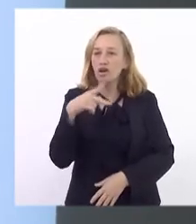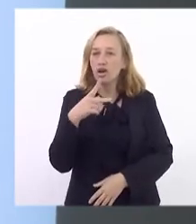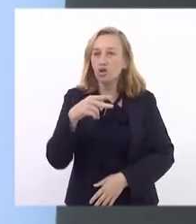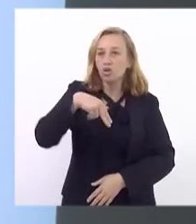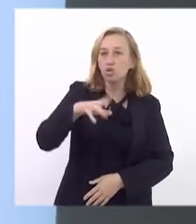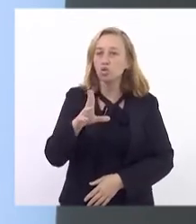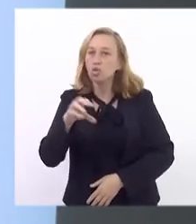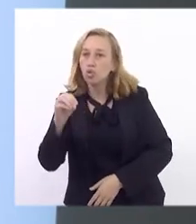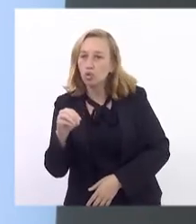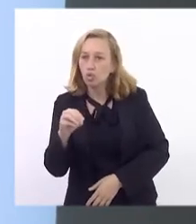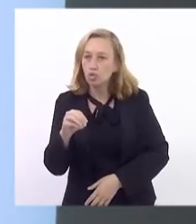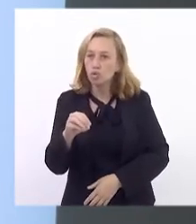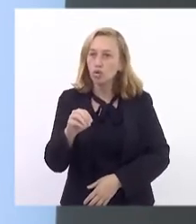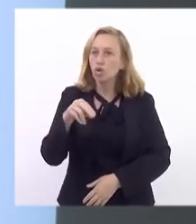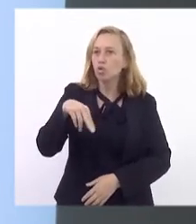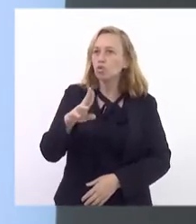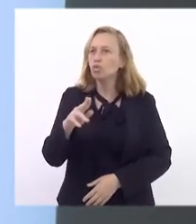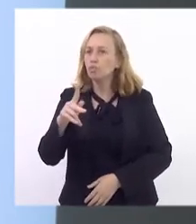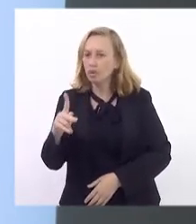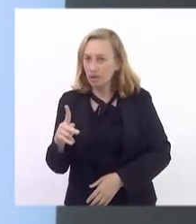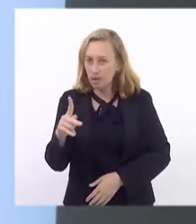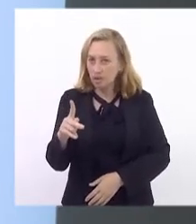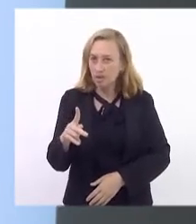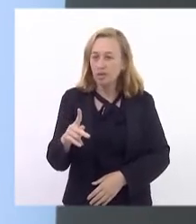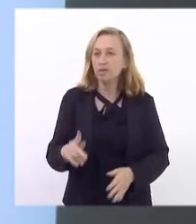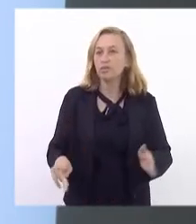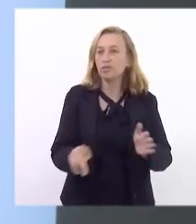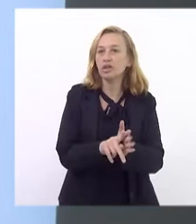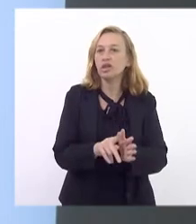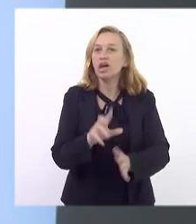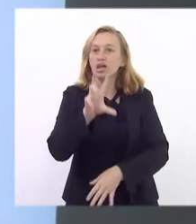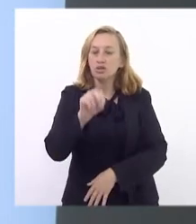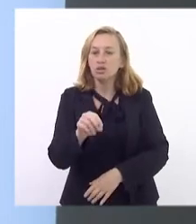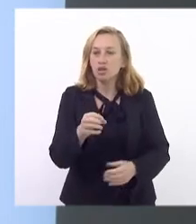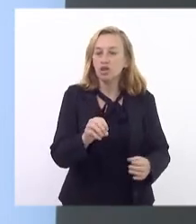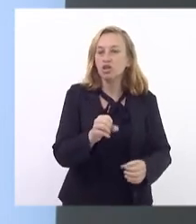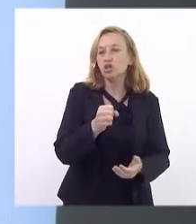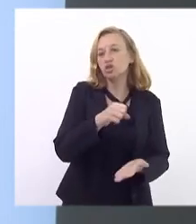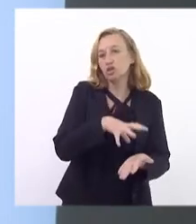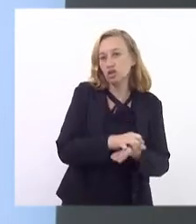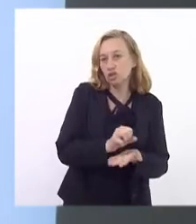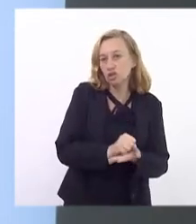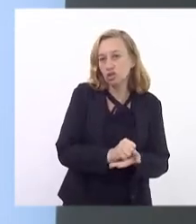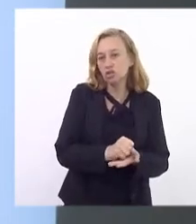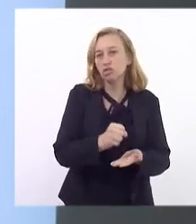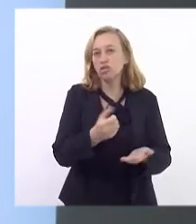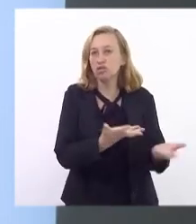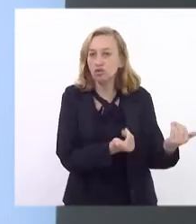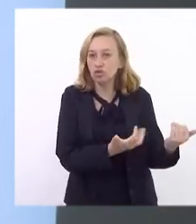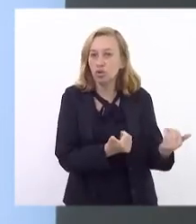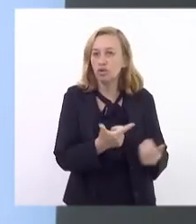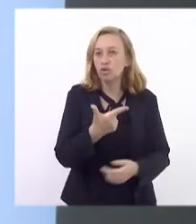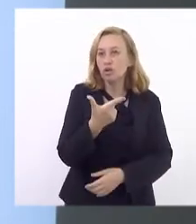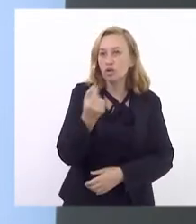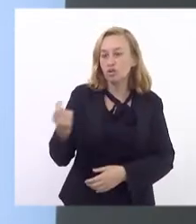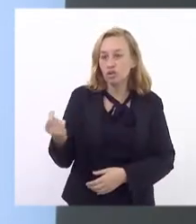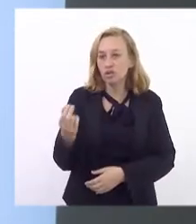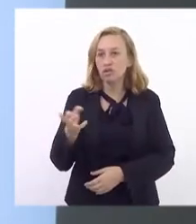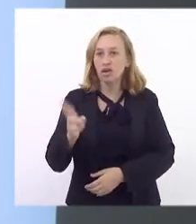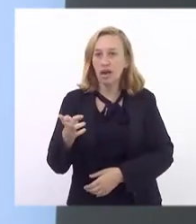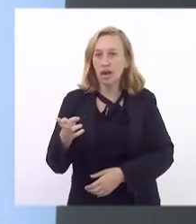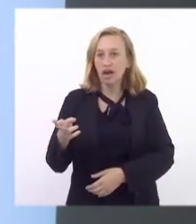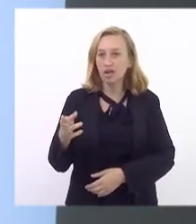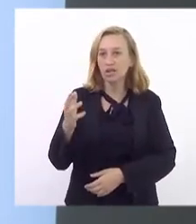núcleo de NUP, núcleo de pertencimento, são 50 jovens inscritos, cada jovem recebe uma bolsa de R$200. Esses